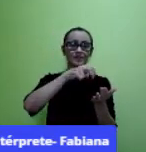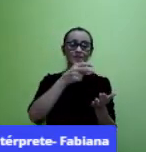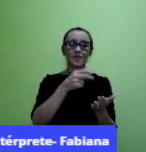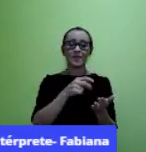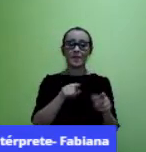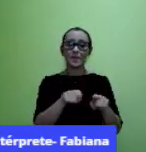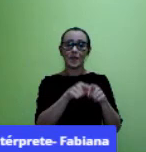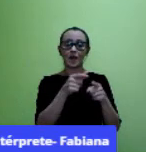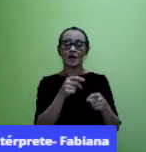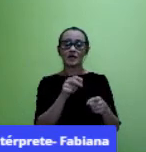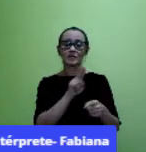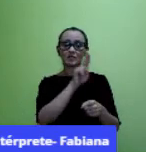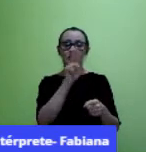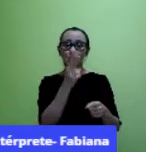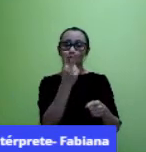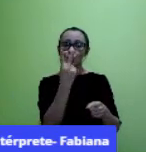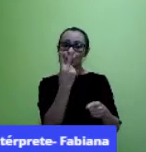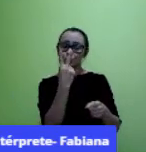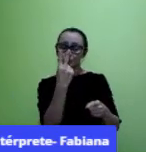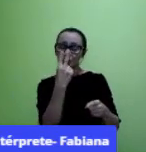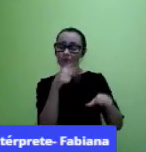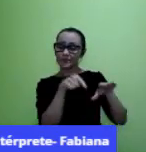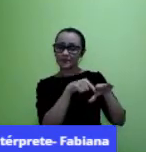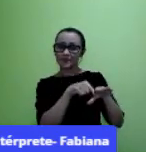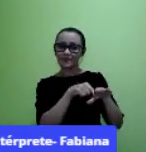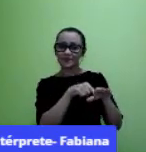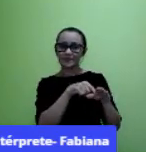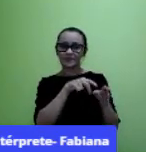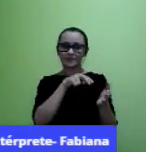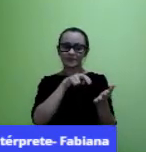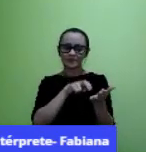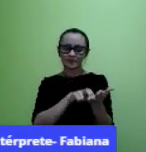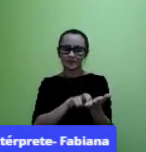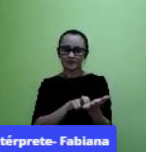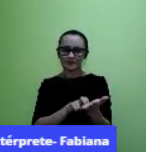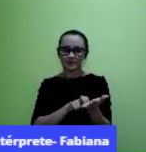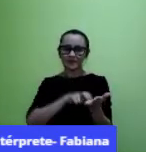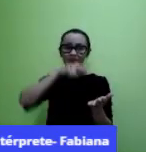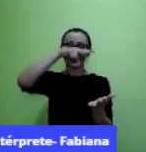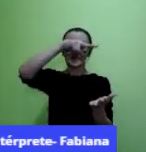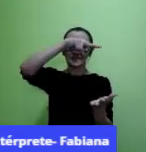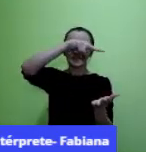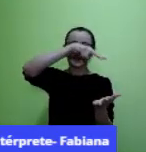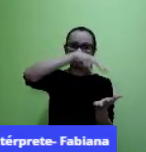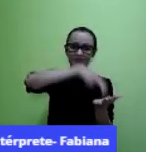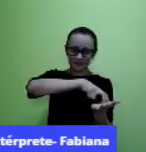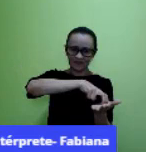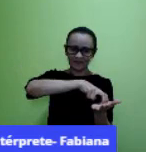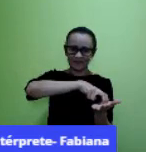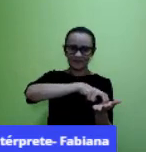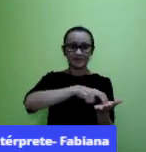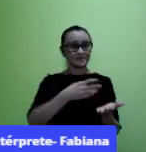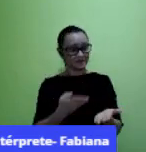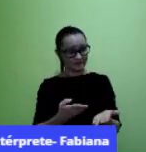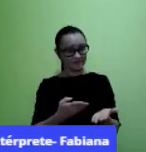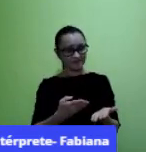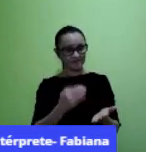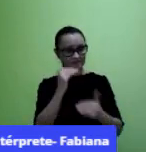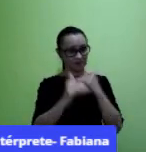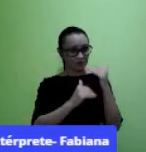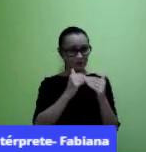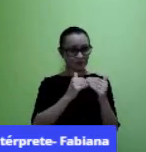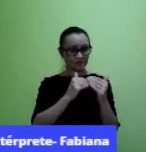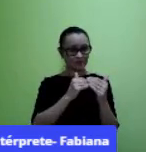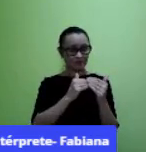pezinhos. Ela fala, nossa, professora, eu consegui, eu saltei com os 2 pés. É uma progressão. Aquela criança